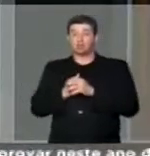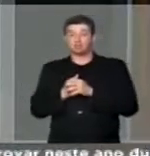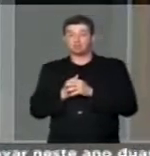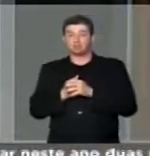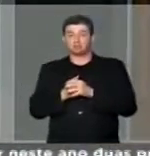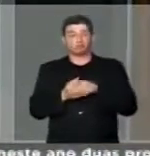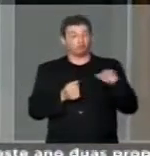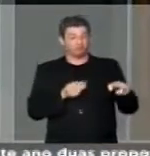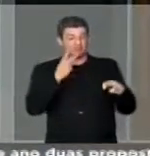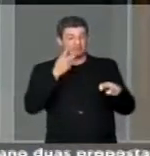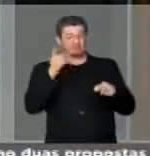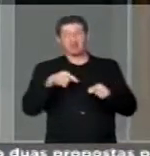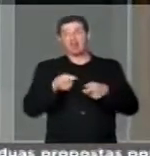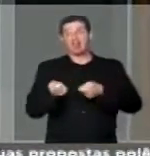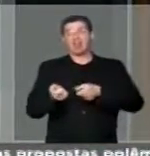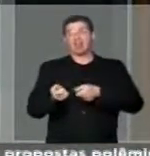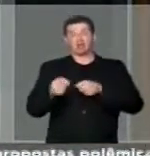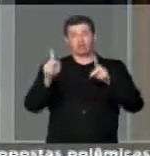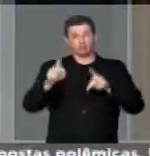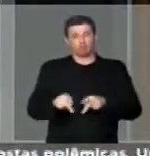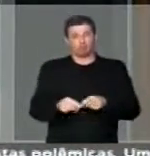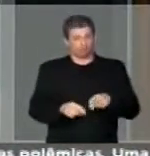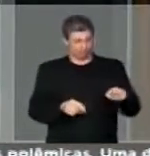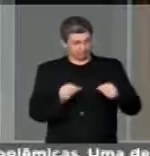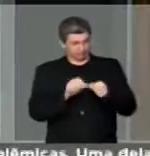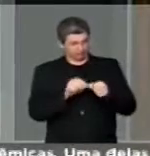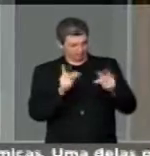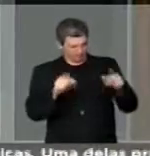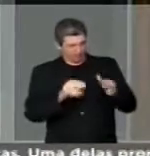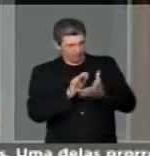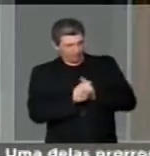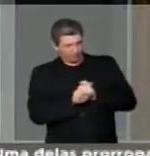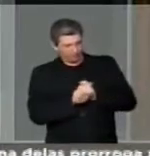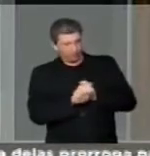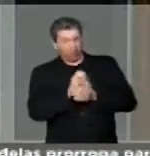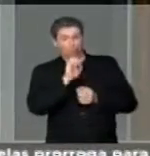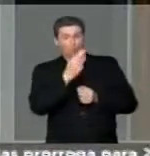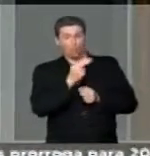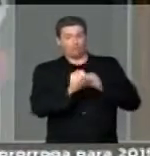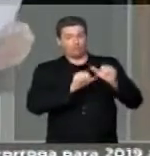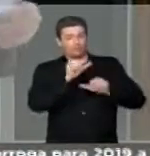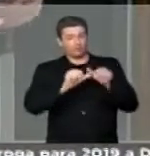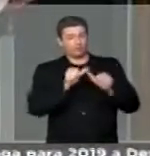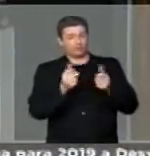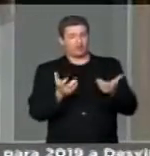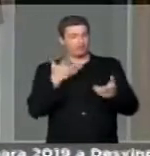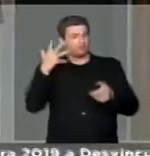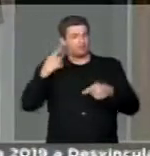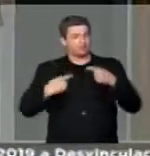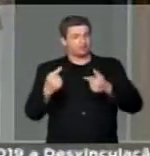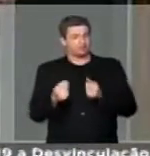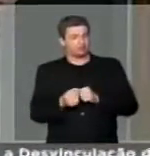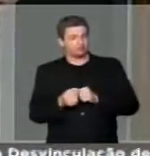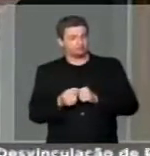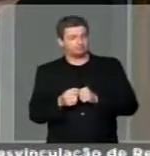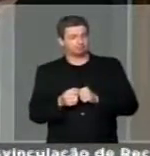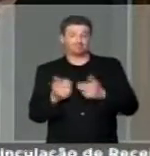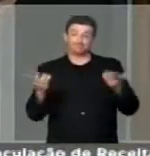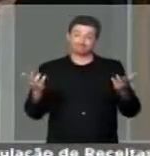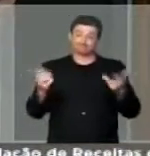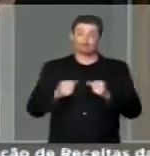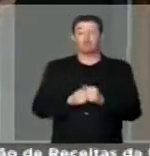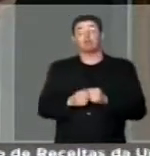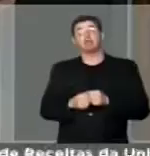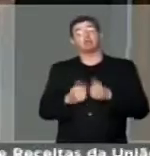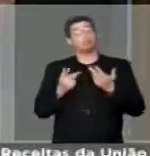vocês acusam de estelionato eleitoral? Vocês também vão fazer estelionato eleitoral ou vão girar a política econômica? Por isso, é evidente, senhor